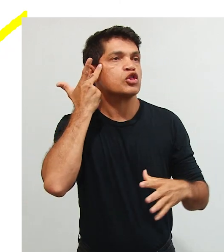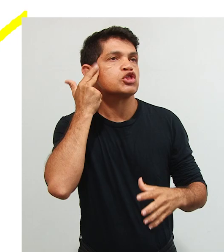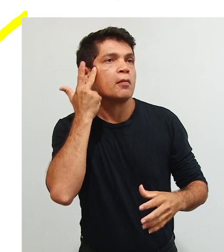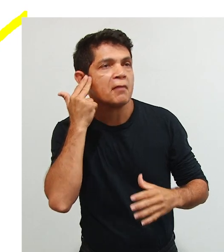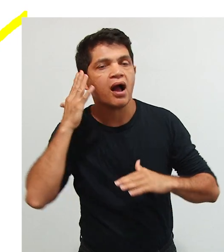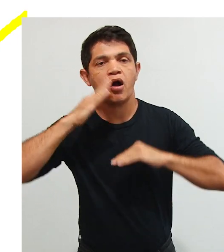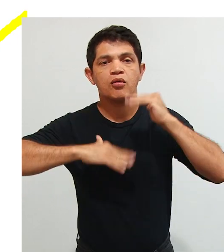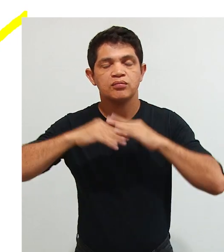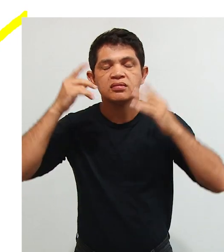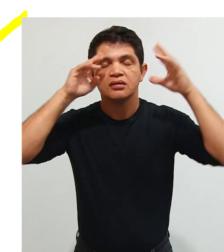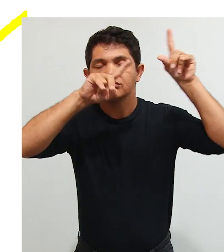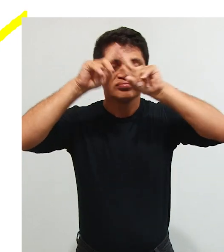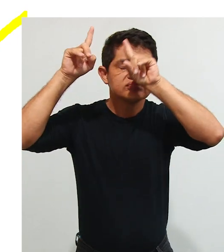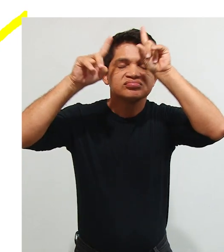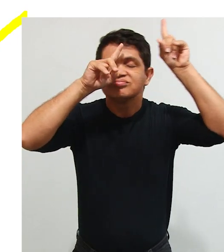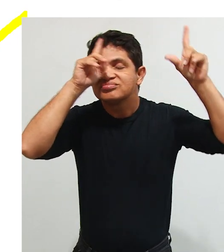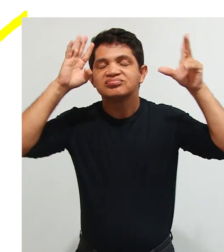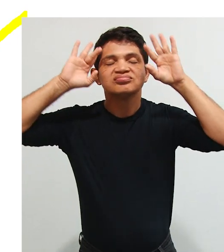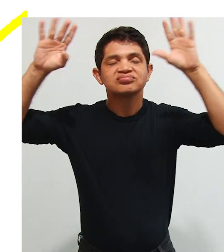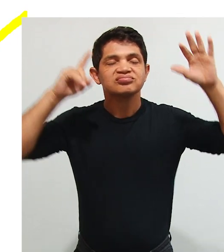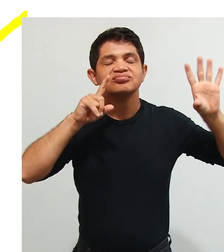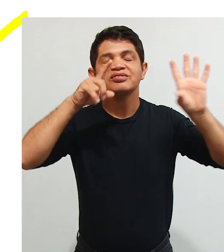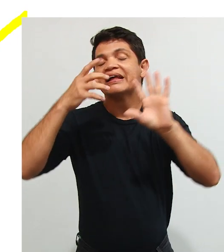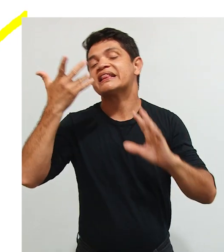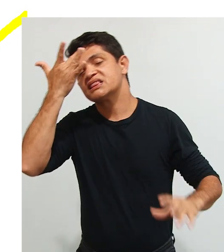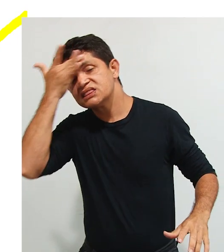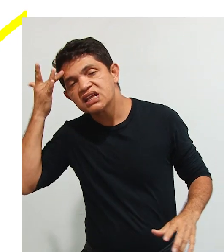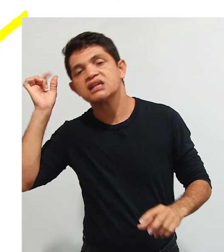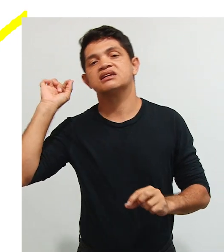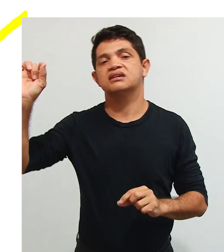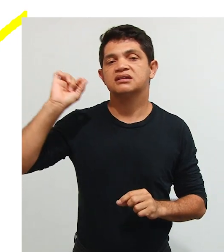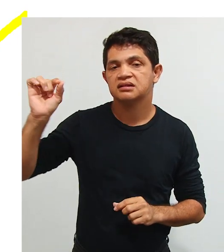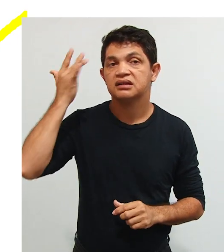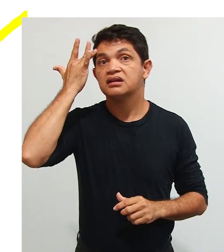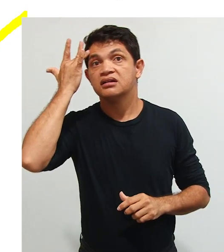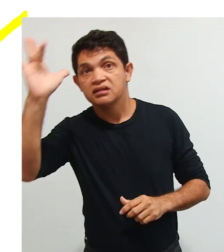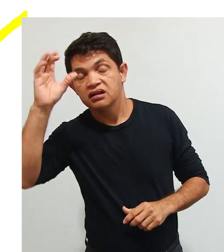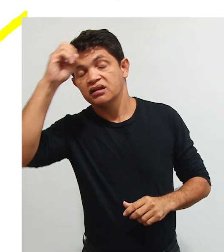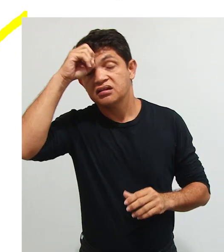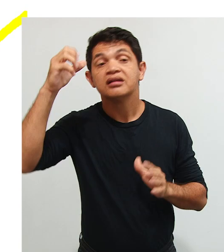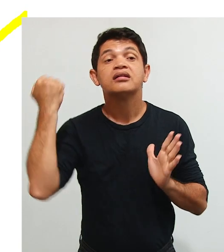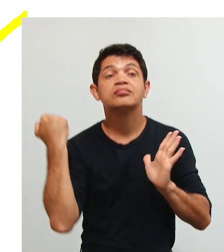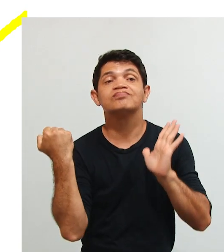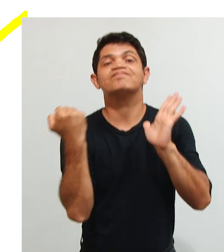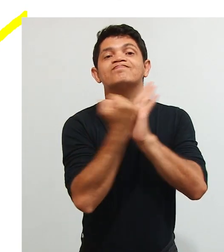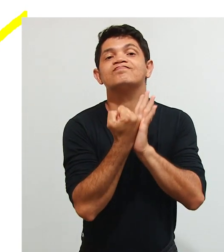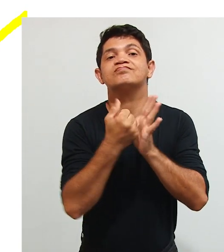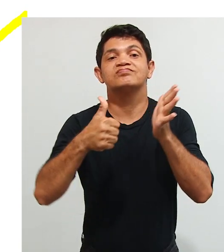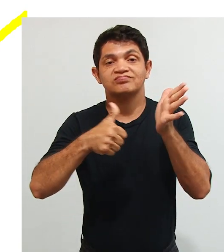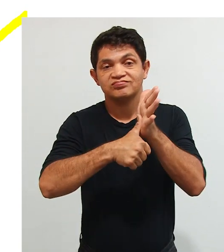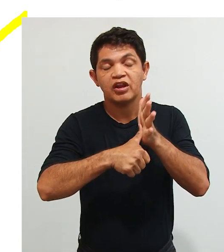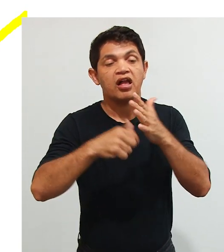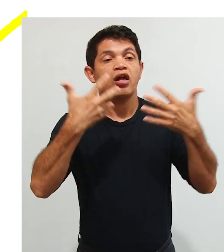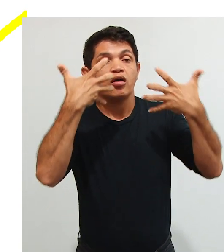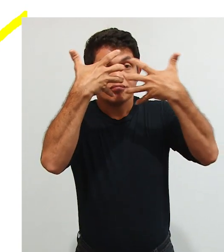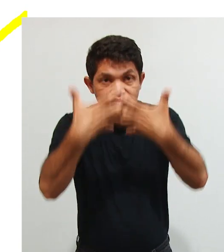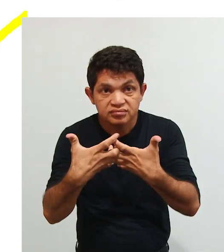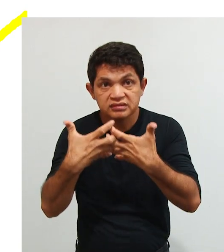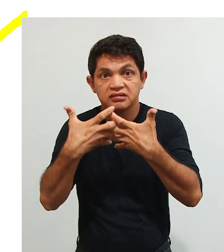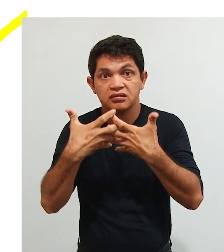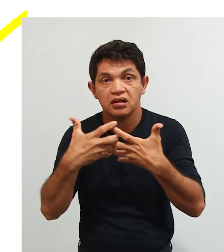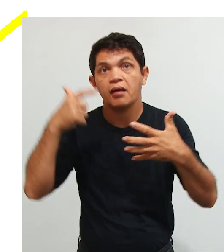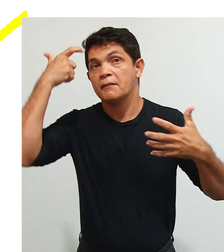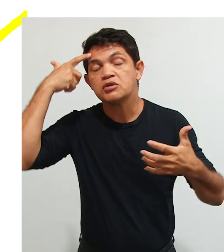normalmente nós temos uma tendência a não saber identificar e confundir